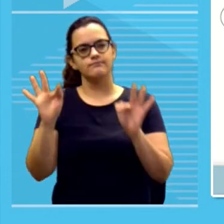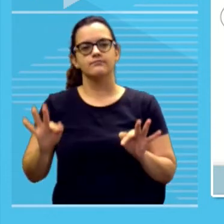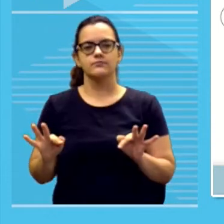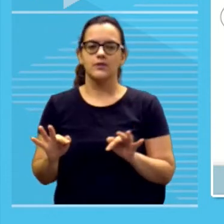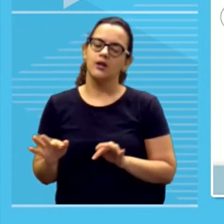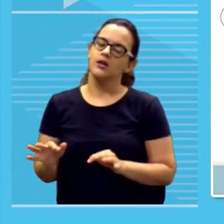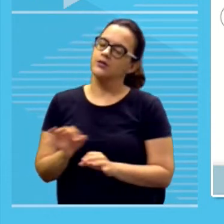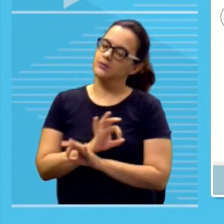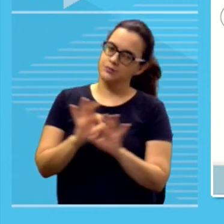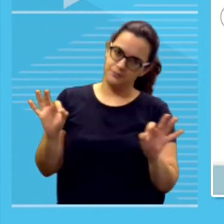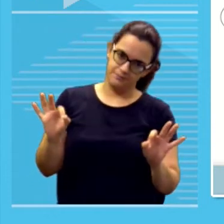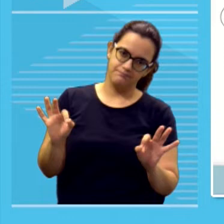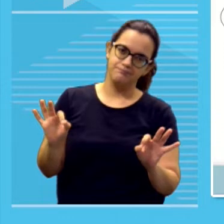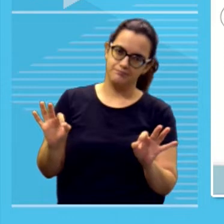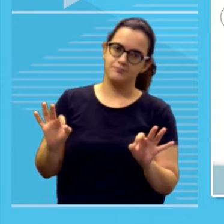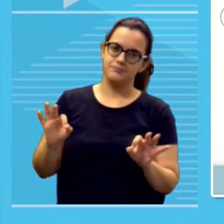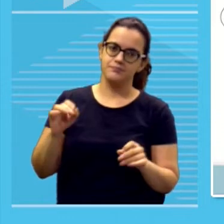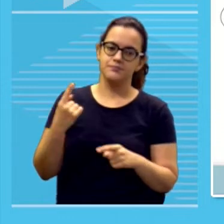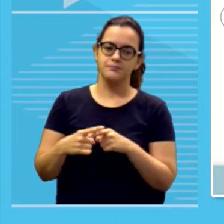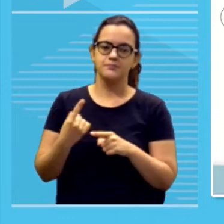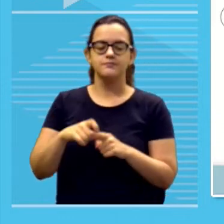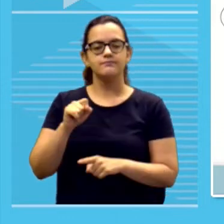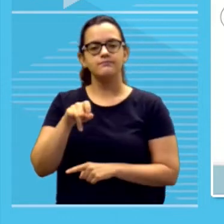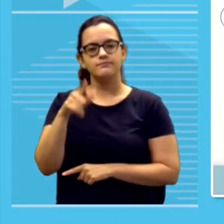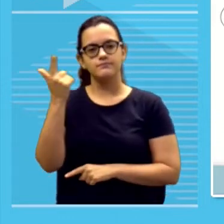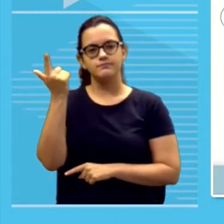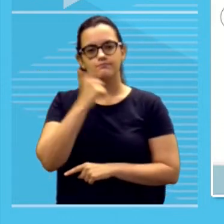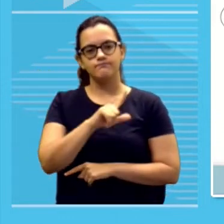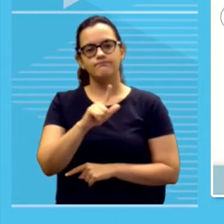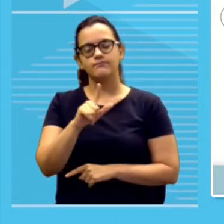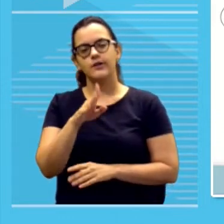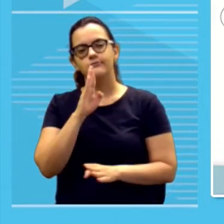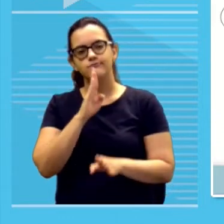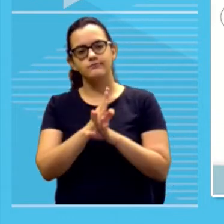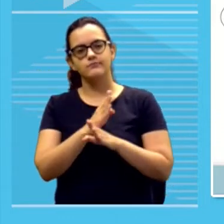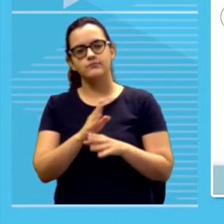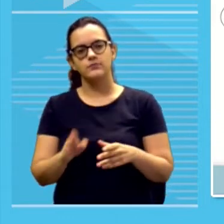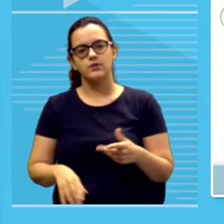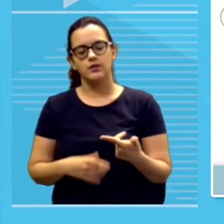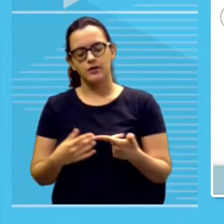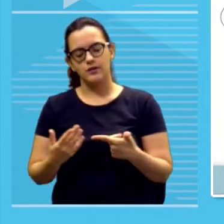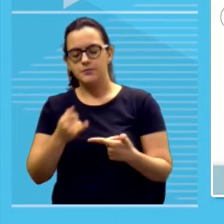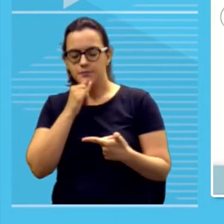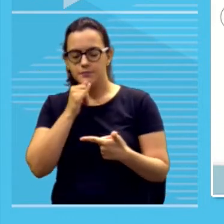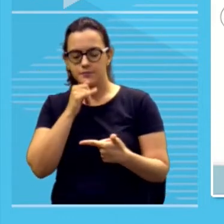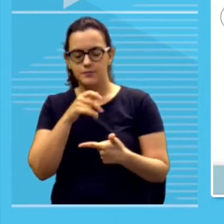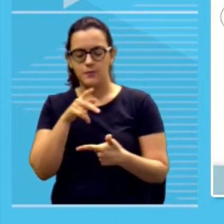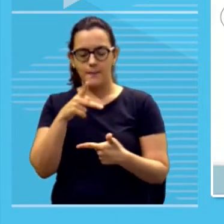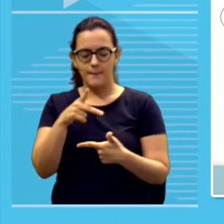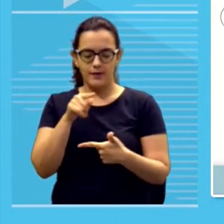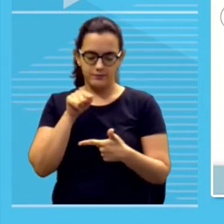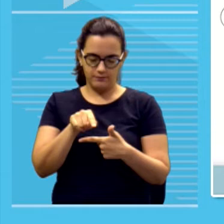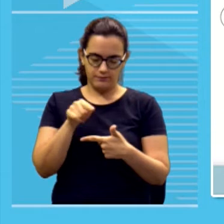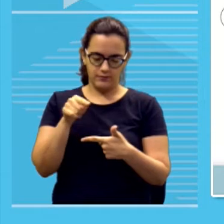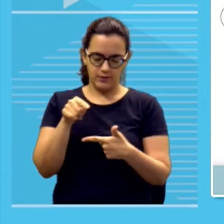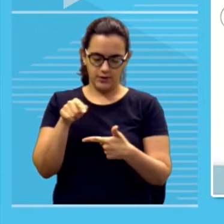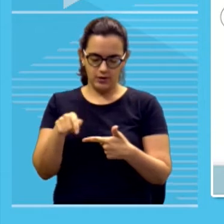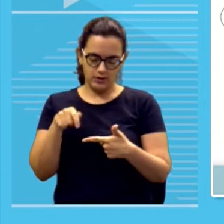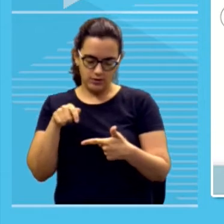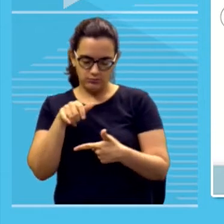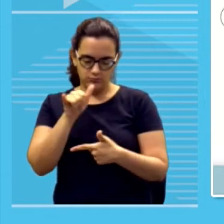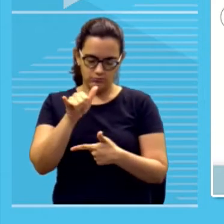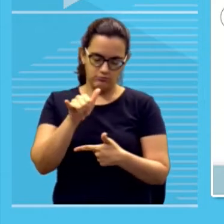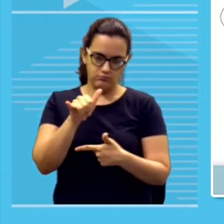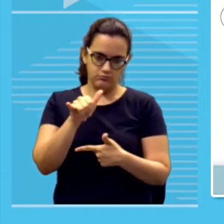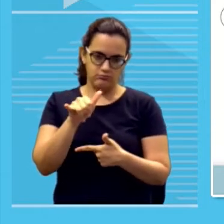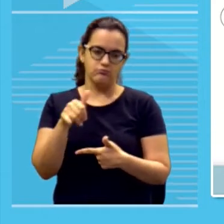se você tem o ponto P esse aqui é o x do ponto P aqui é o y do ponto P em Cuidado